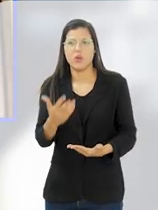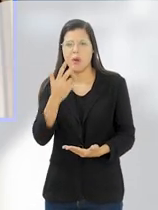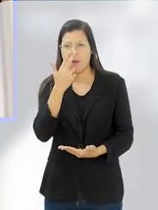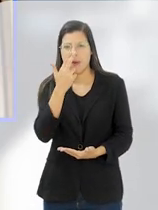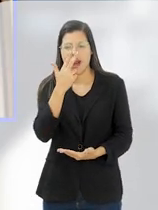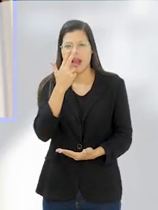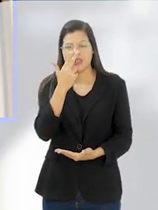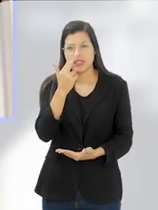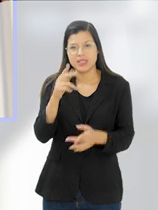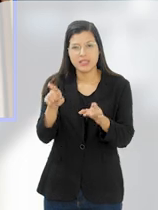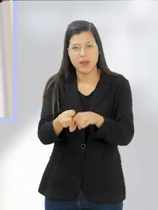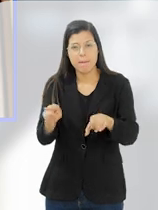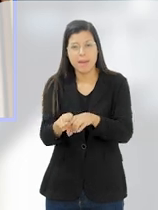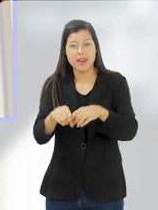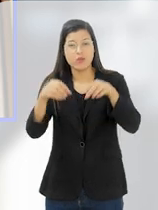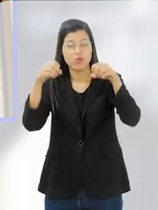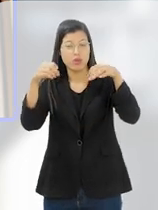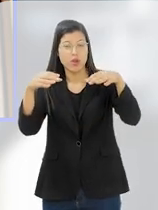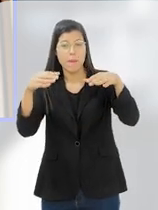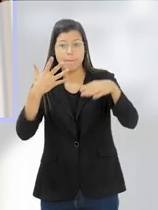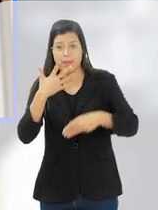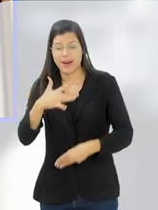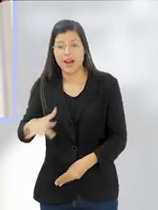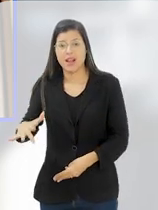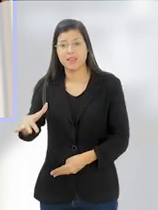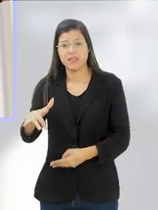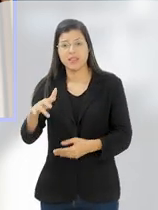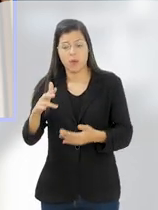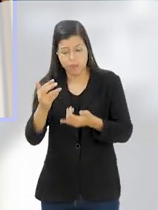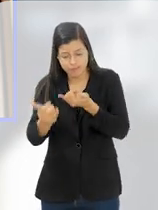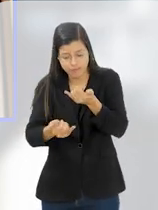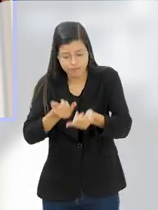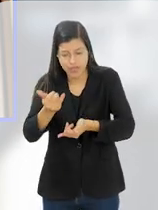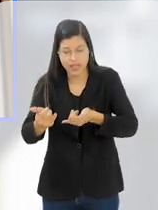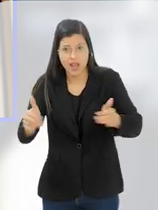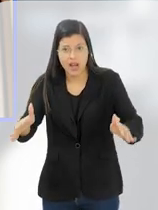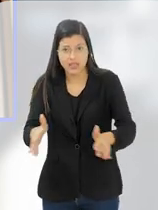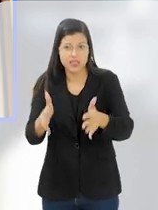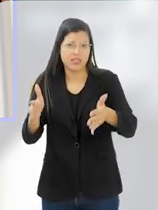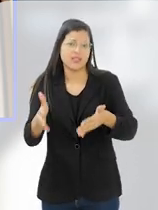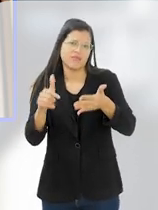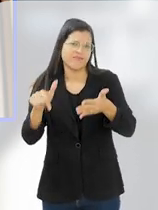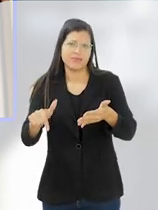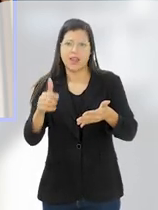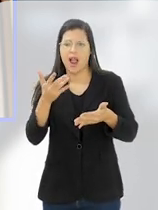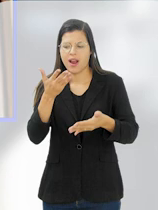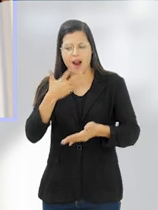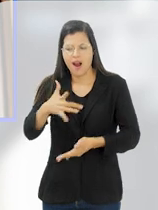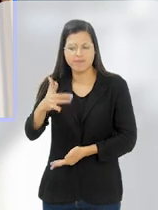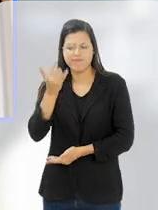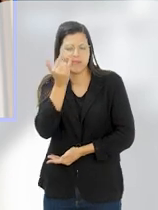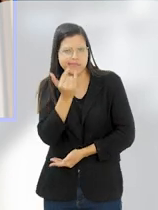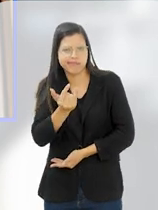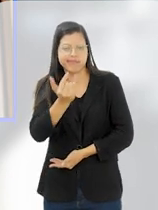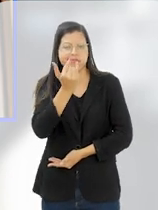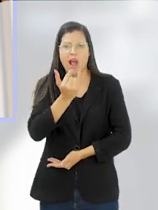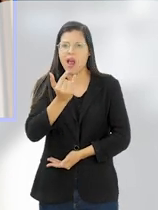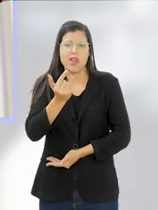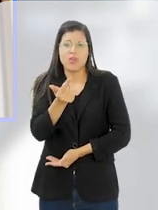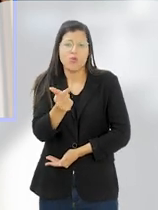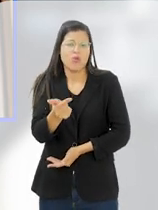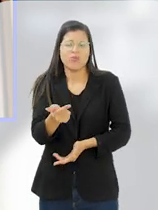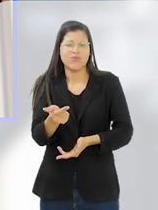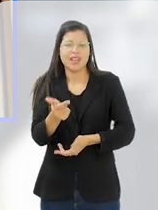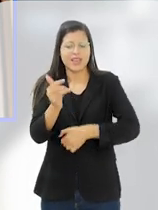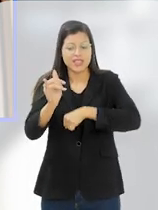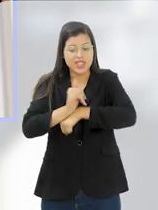recompensas luminosas, que para criança é uma brincadeira estimulante, ela é muito mais suscetível a isso, e ela não tem o mecanismo de